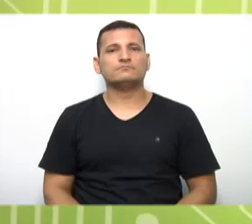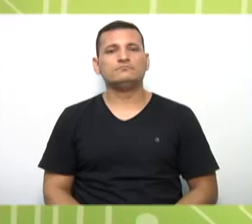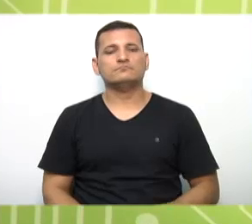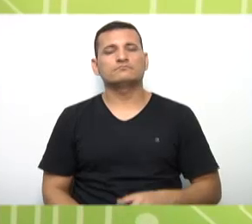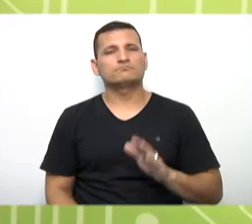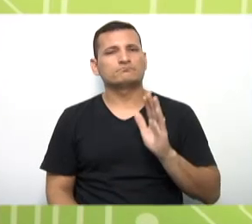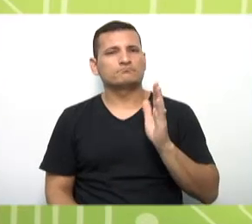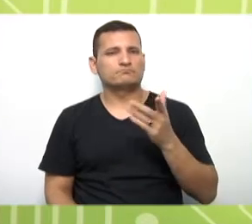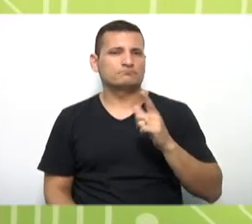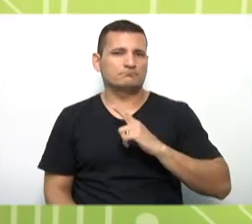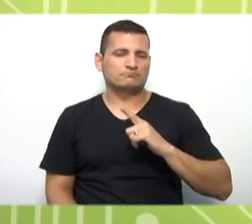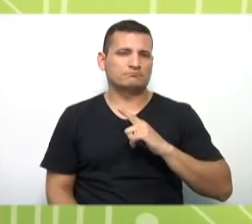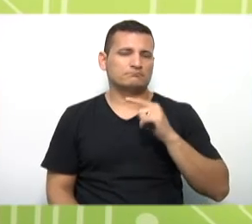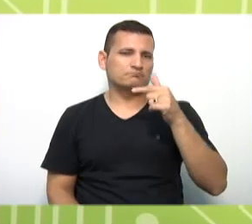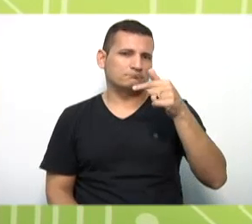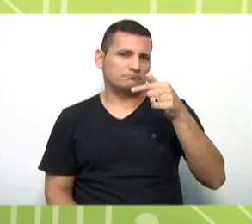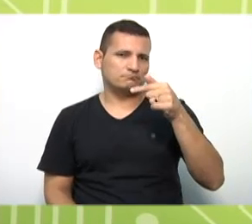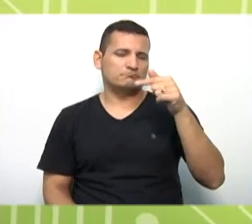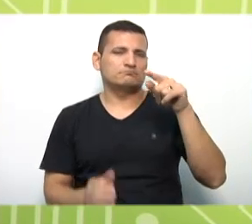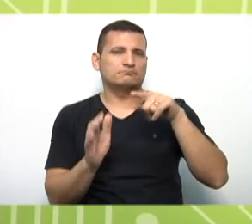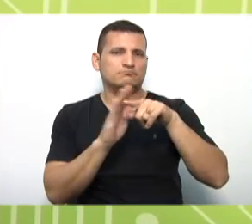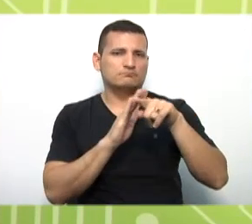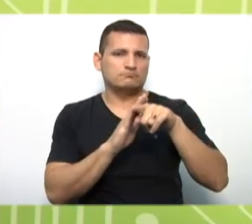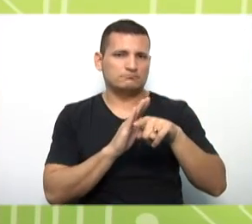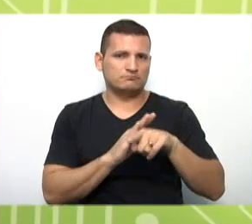aí 7 exercícios e aí